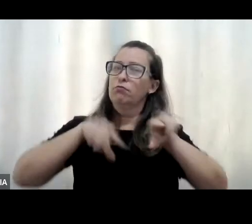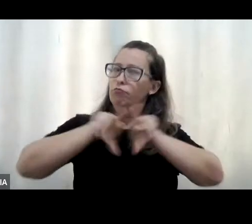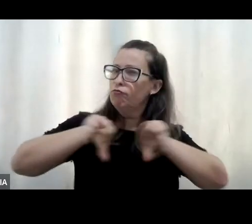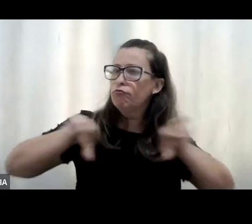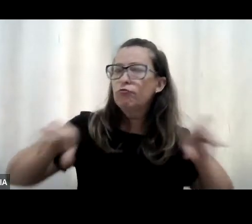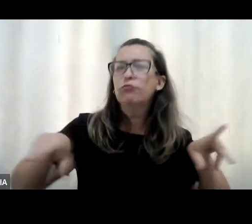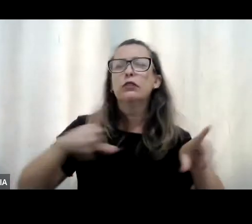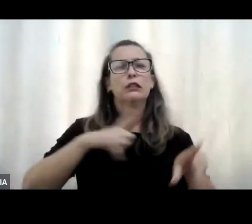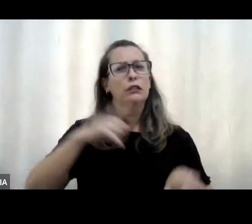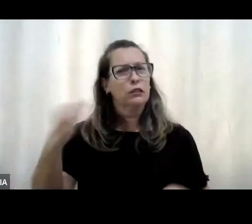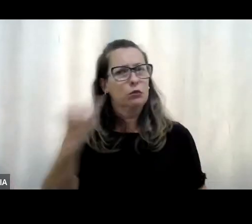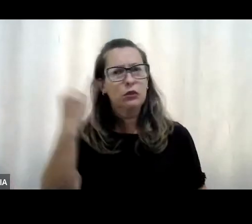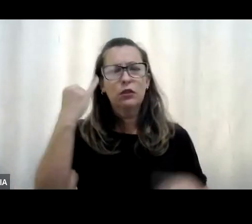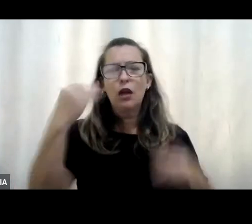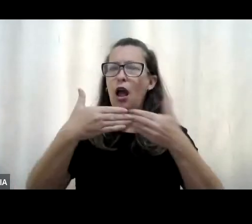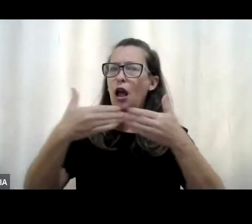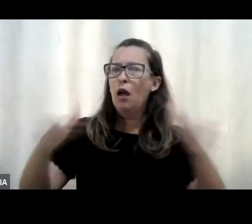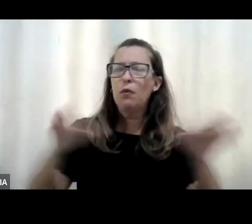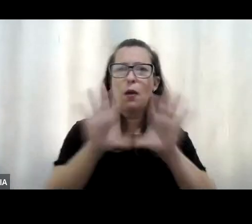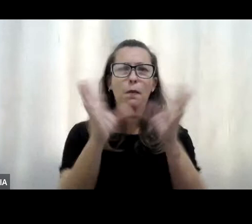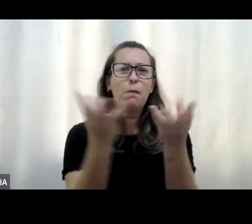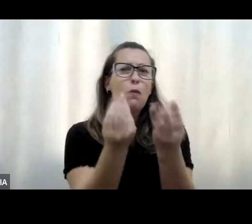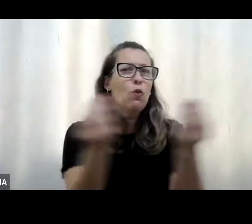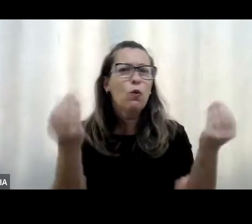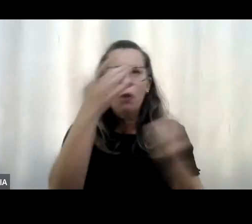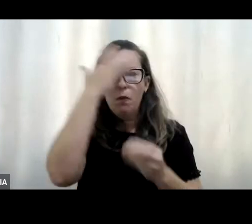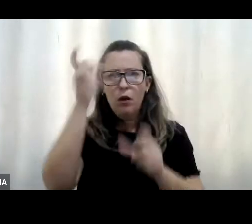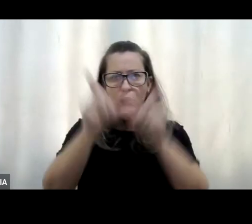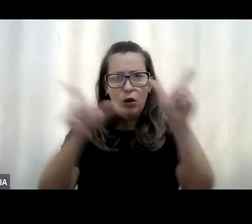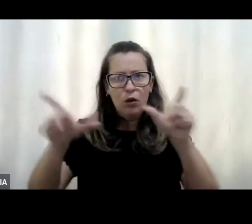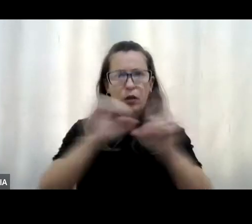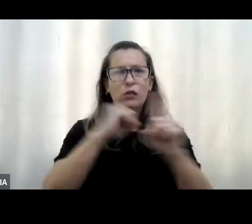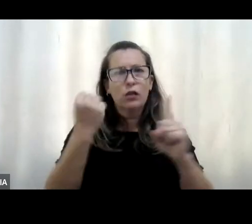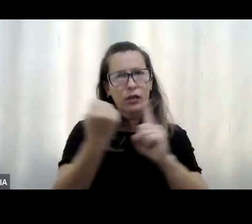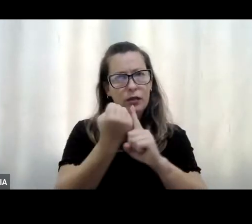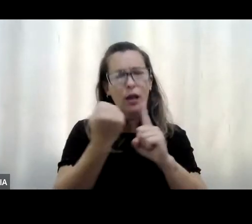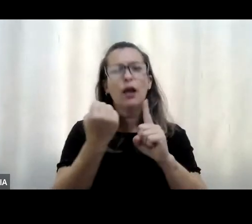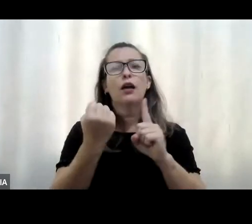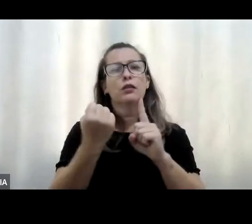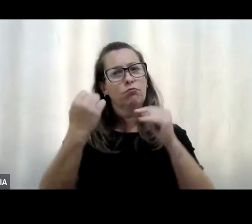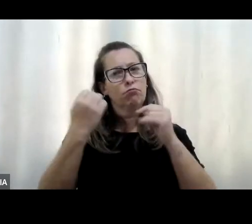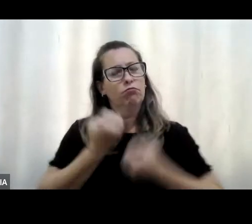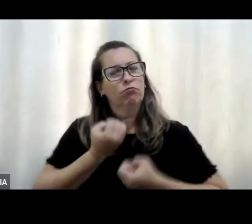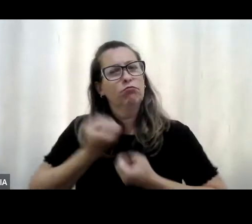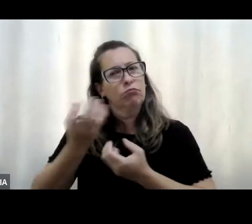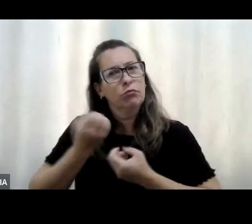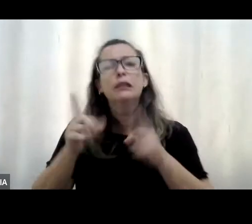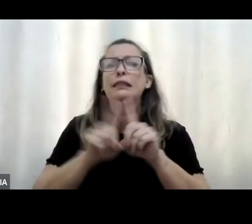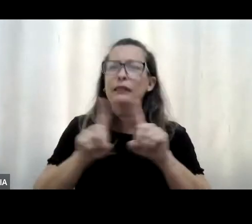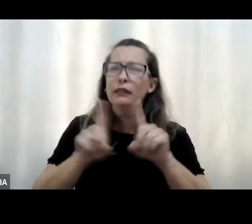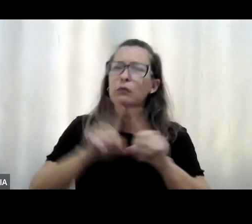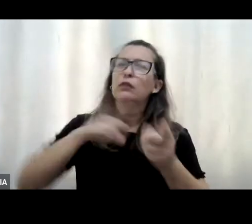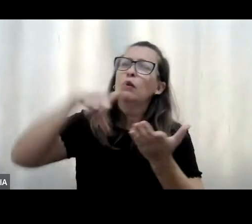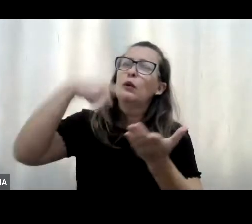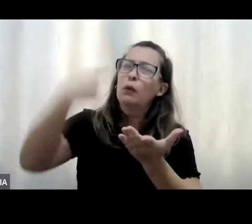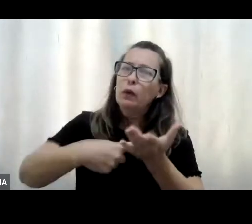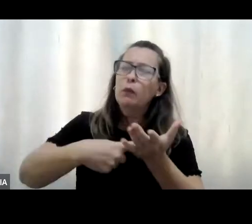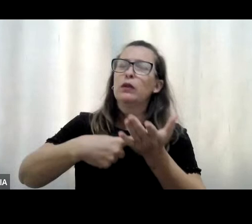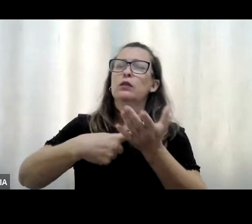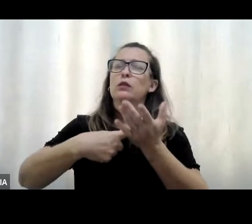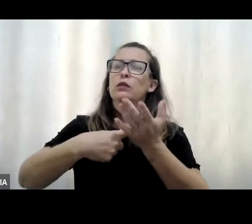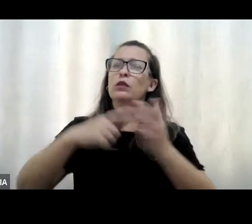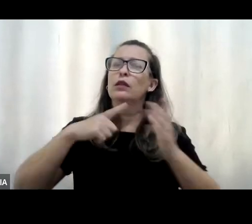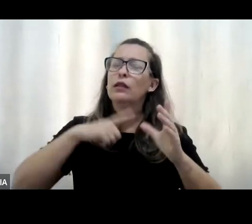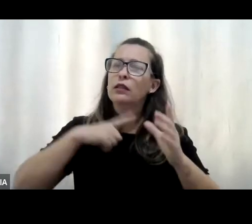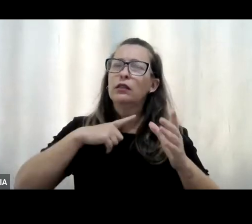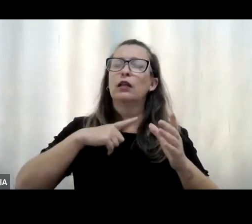importante de vozes, estar próximo da sociedade, ouvir, e, ao mesmo tempo, o compromisso com a construção de um discurso